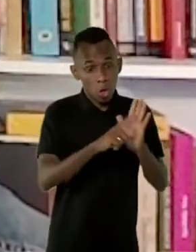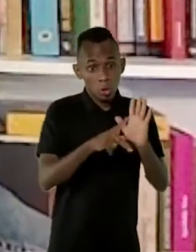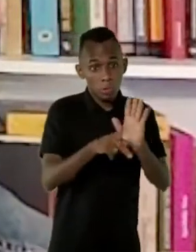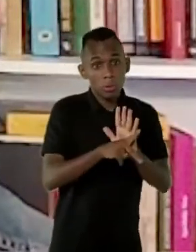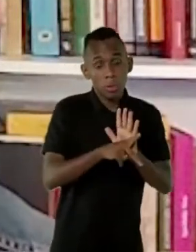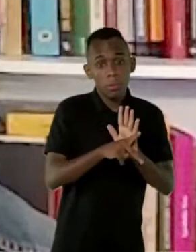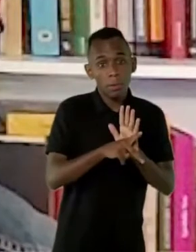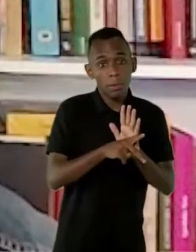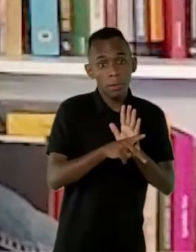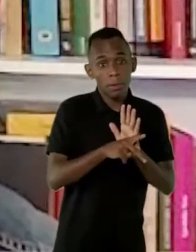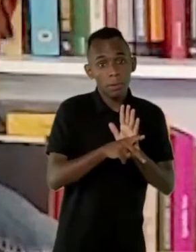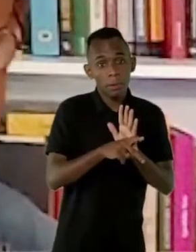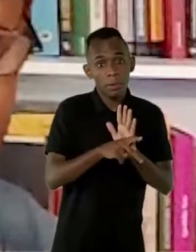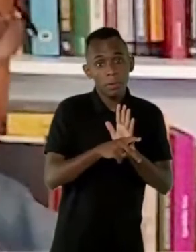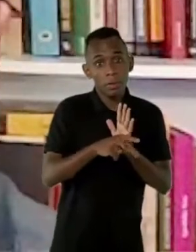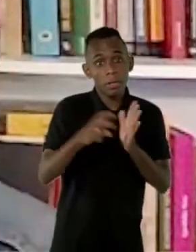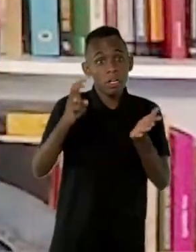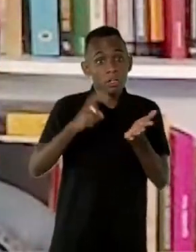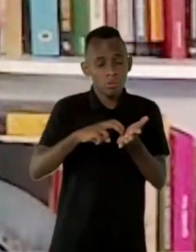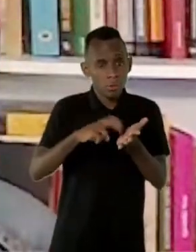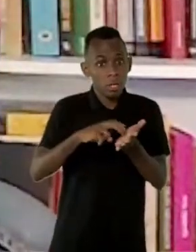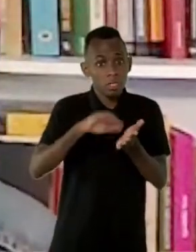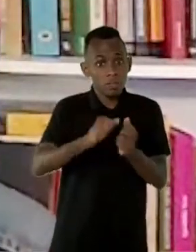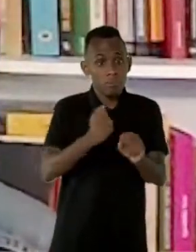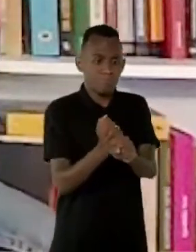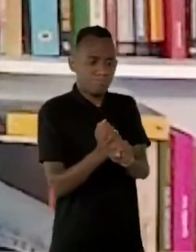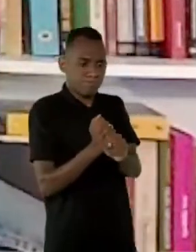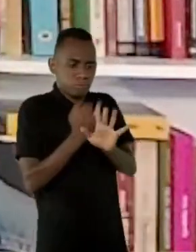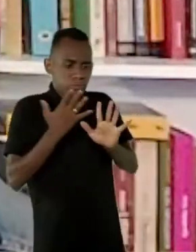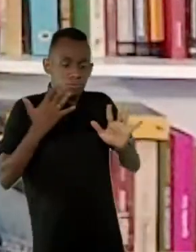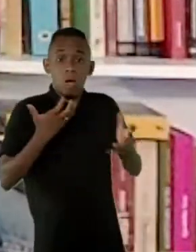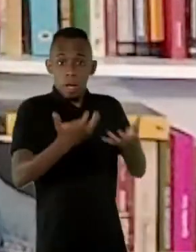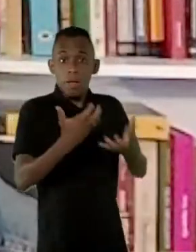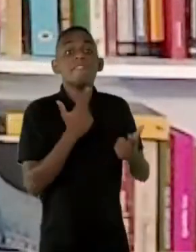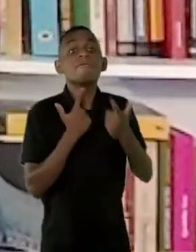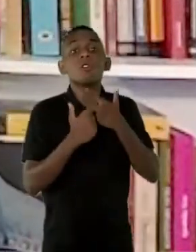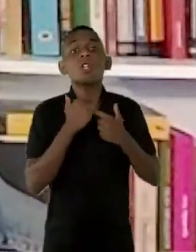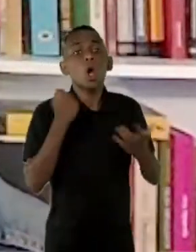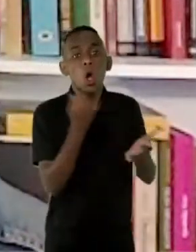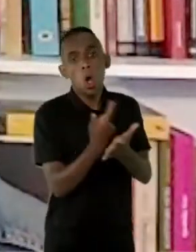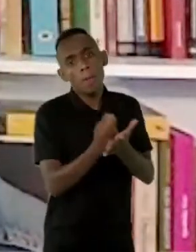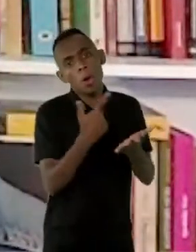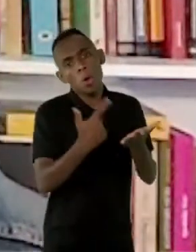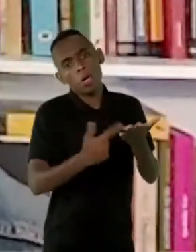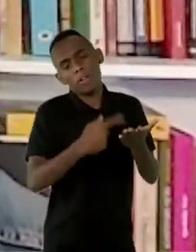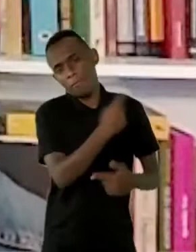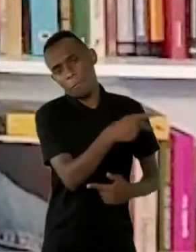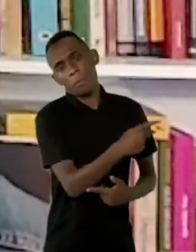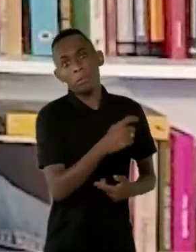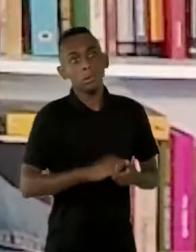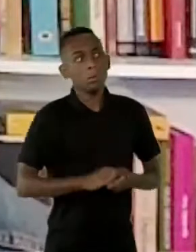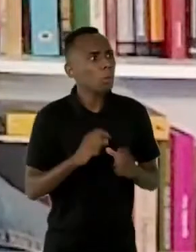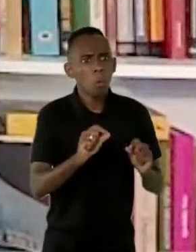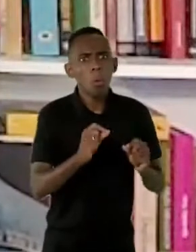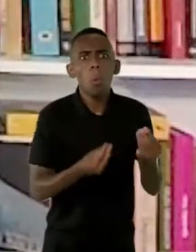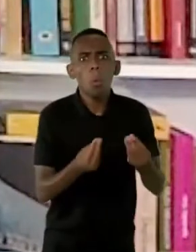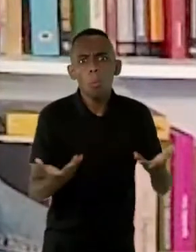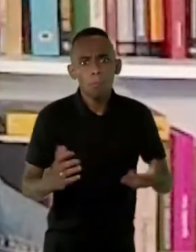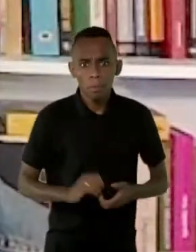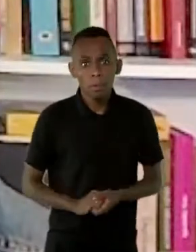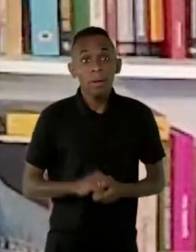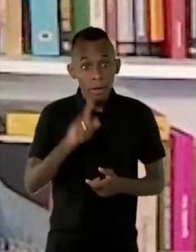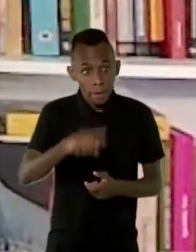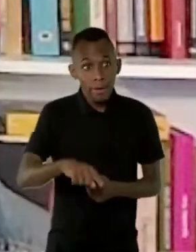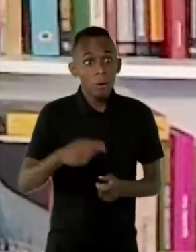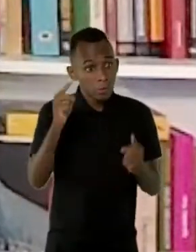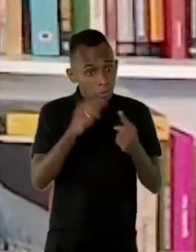da Carolina amanheciam com filas do lado de fora. O pessoal perguntava, o que é isso aí? Não, é para comprar o